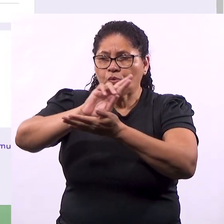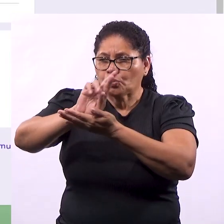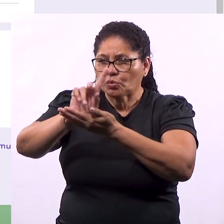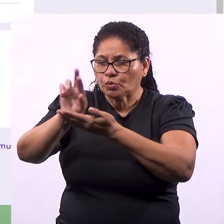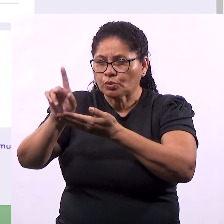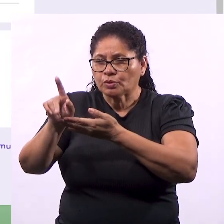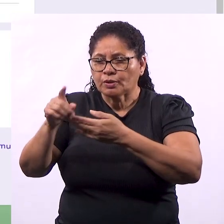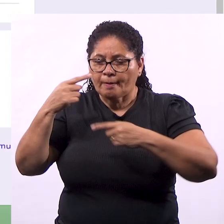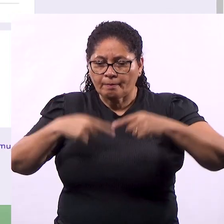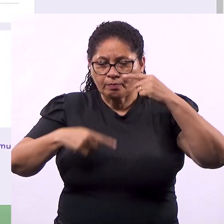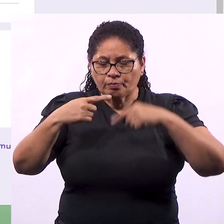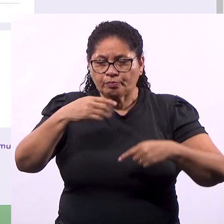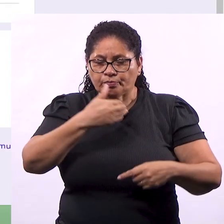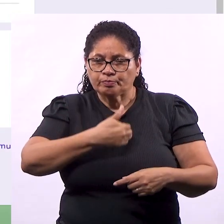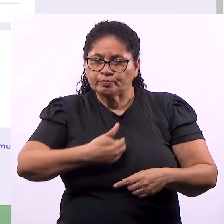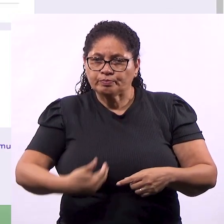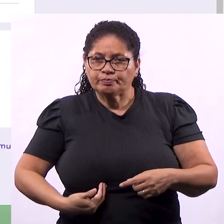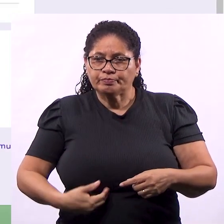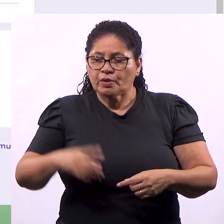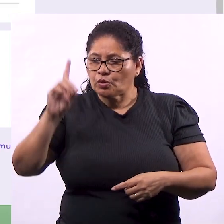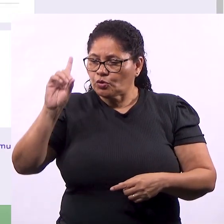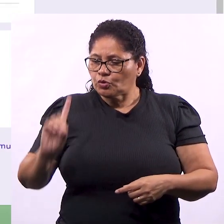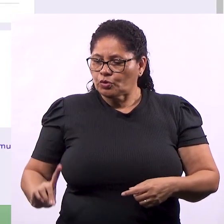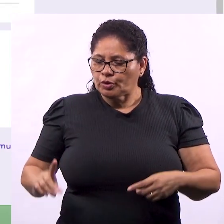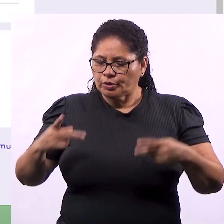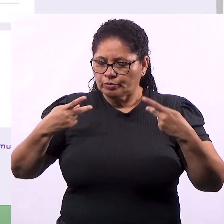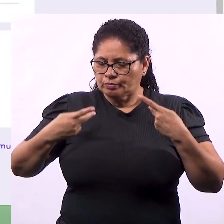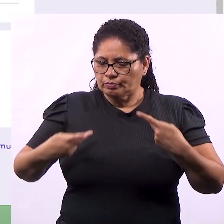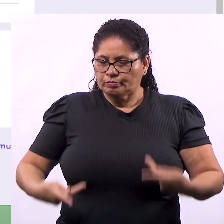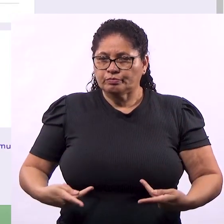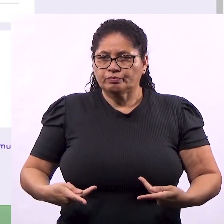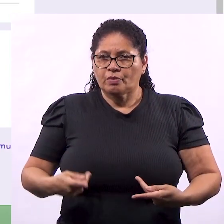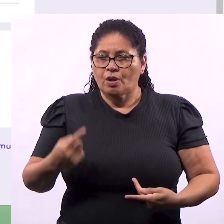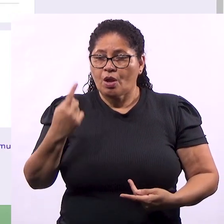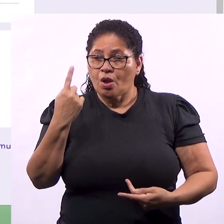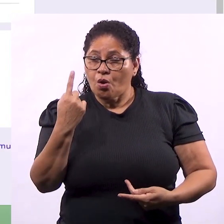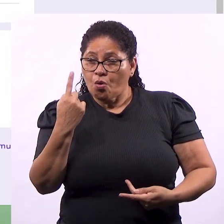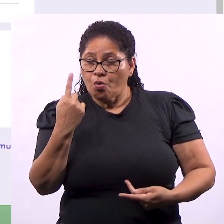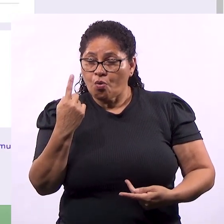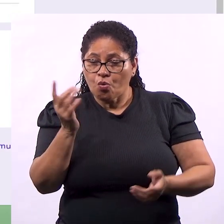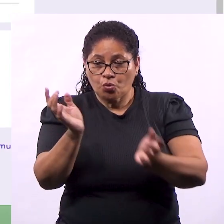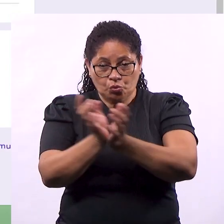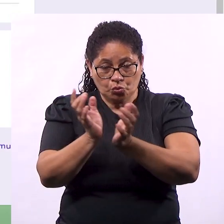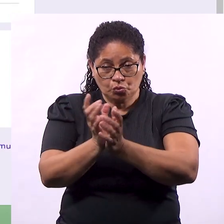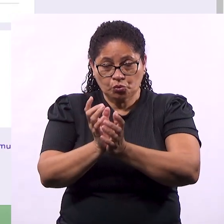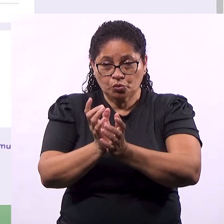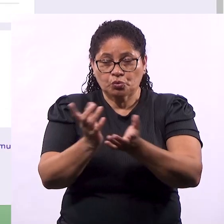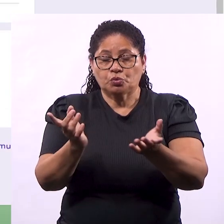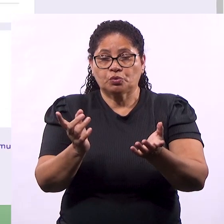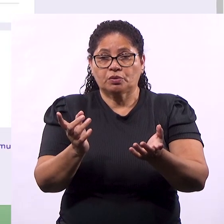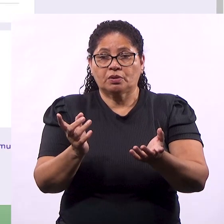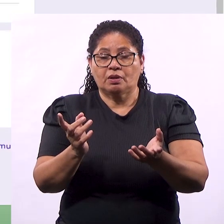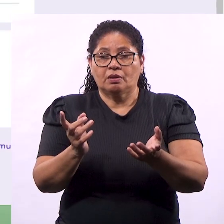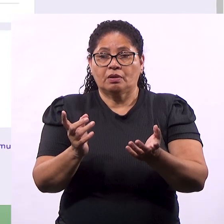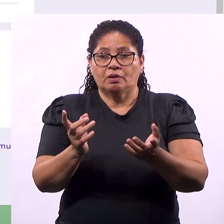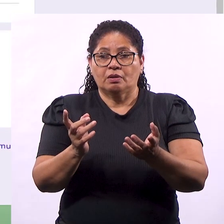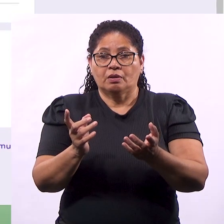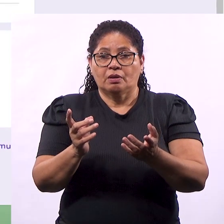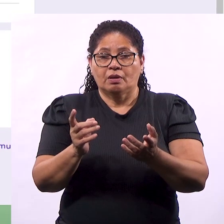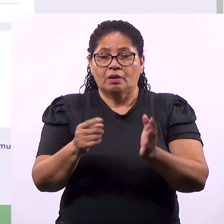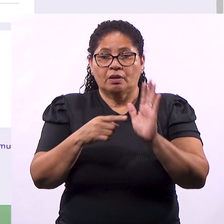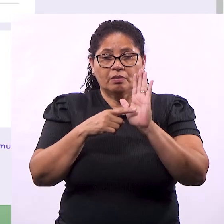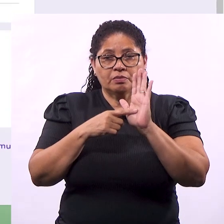diversidade políticas públicas e direitos humanos então basta um da dupla ou do Trio que você se